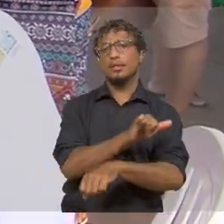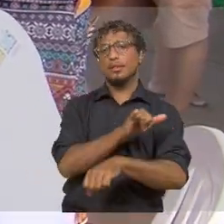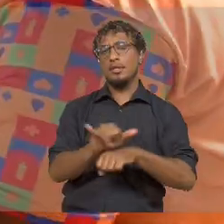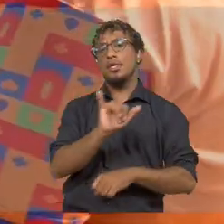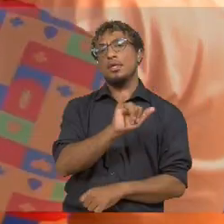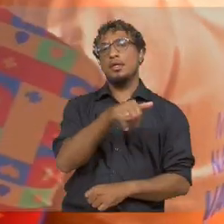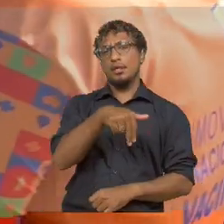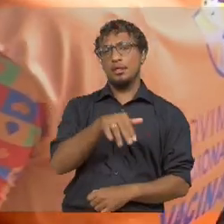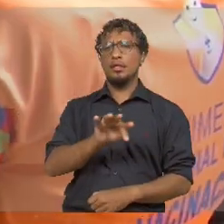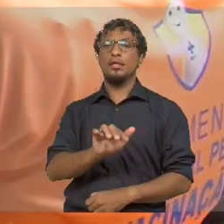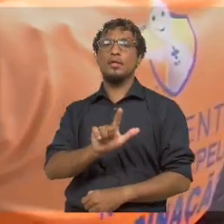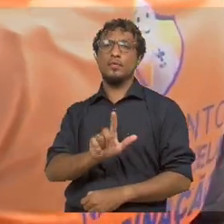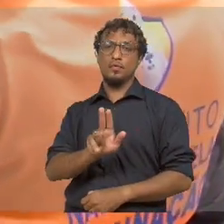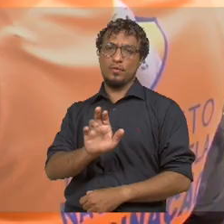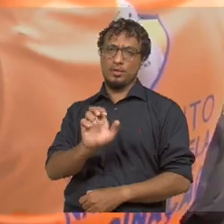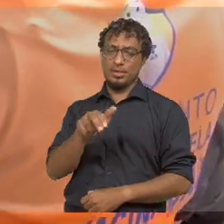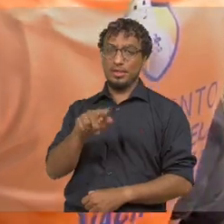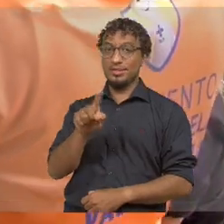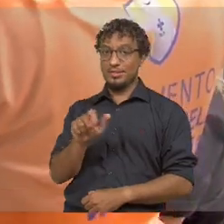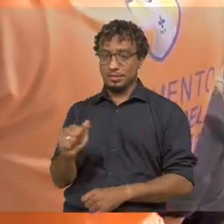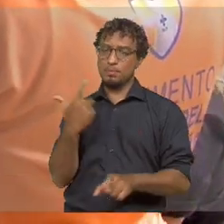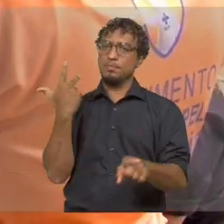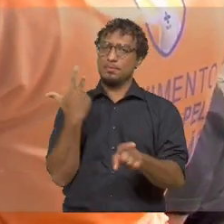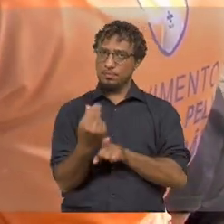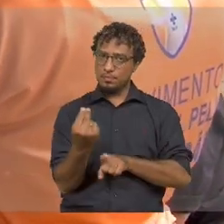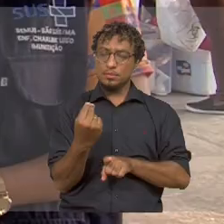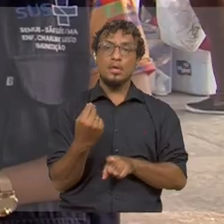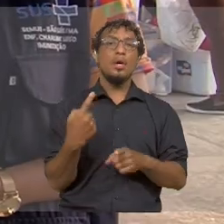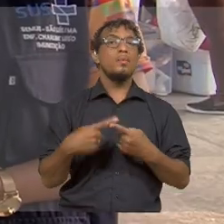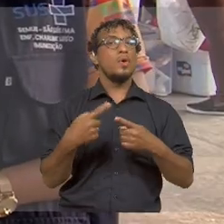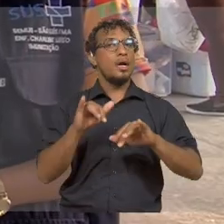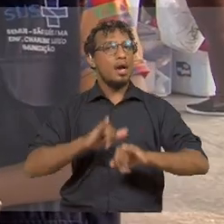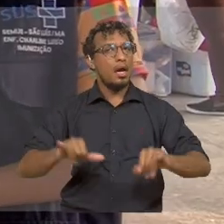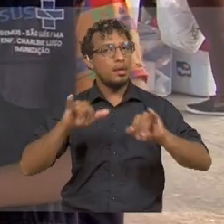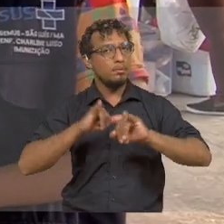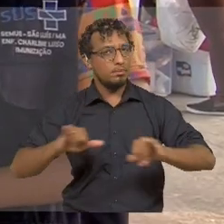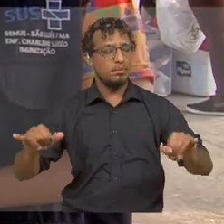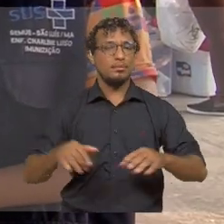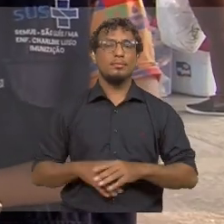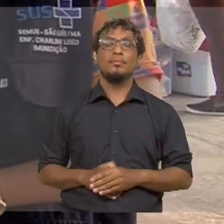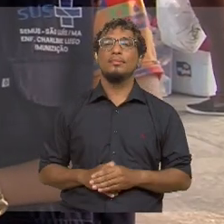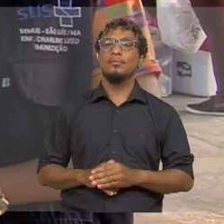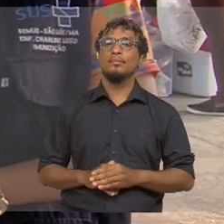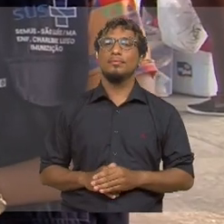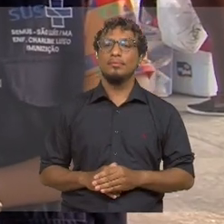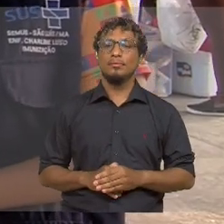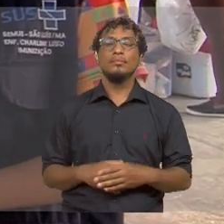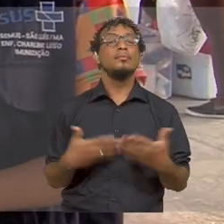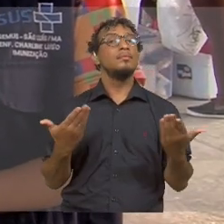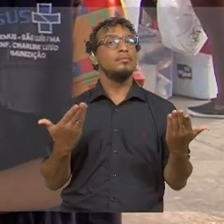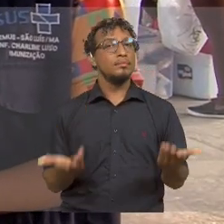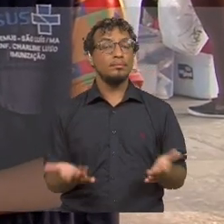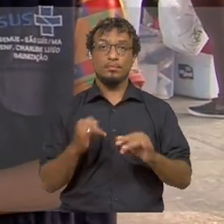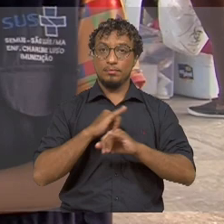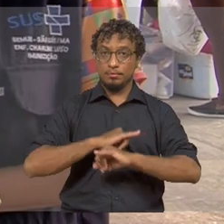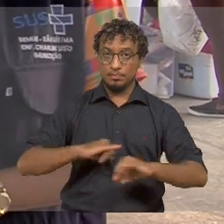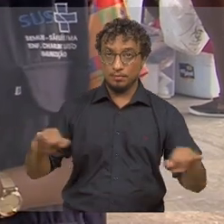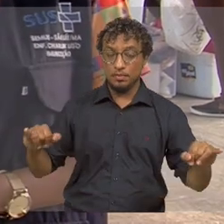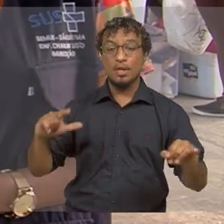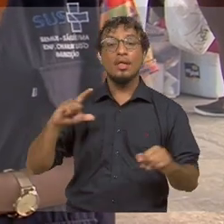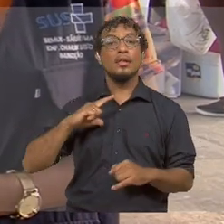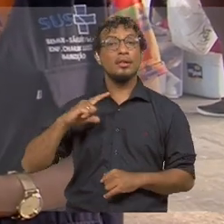estratégica para vacinação contra a influenza devido à nossa campanha que está acontecendo. Reforçando...